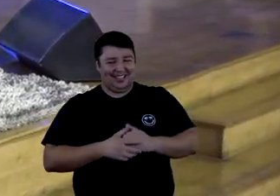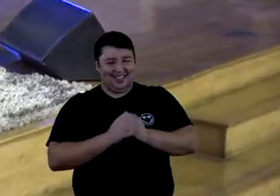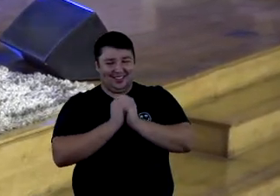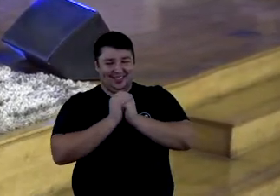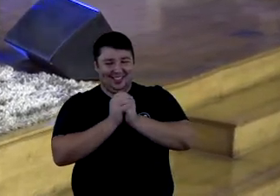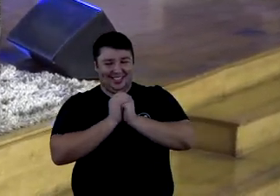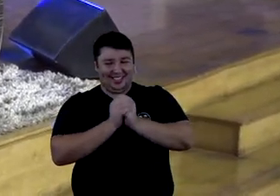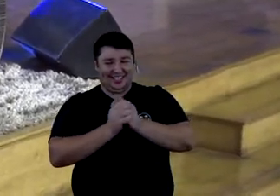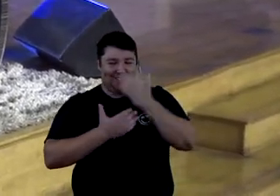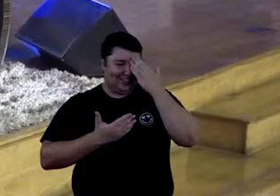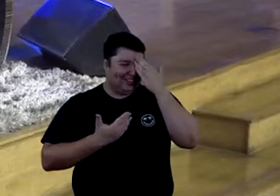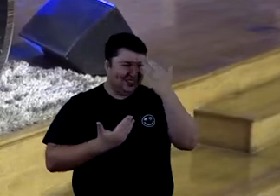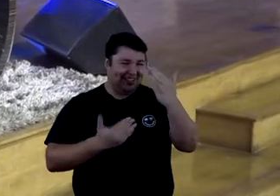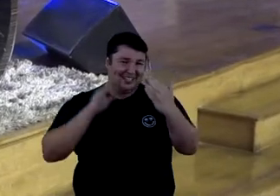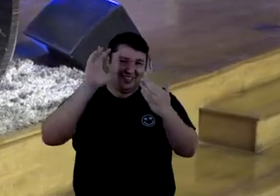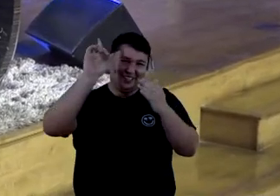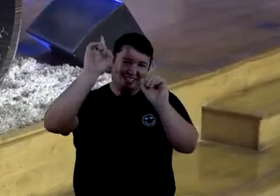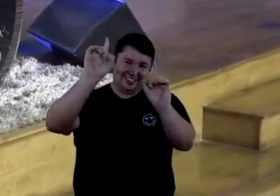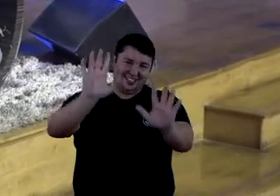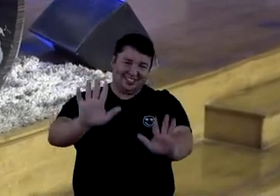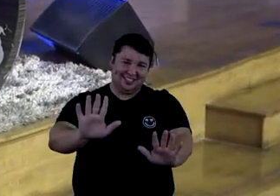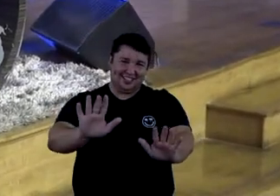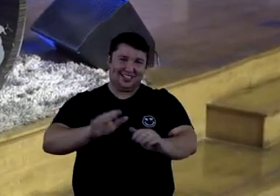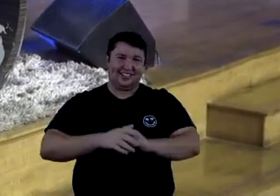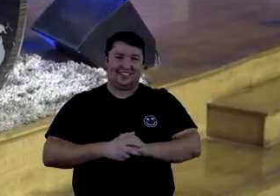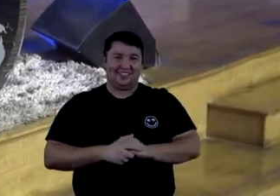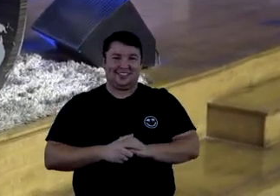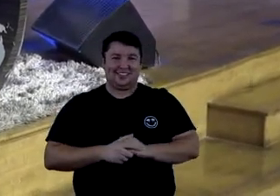irmão? Obrigado, Deus abençoe. Amém.